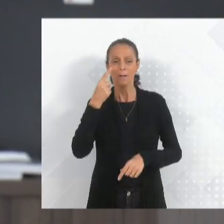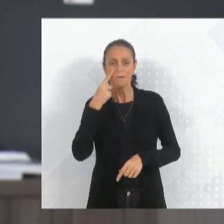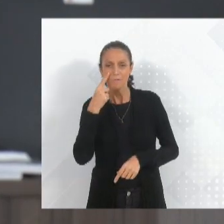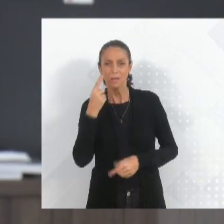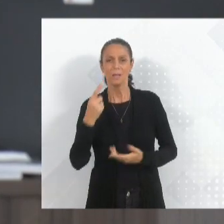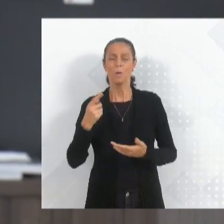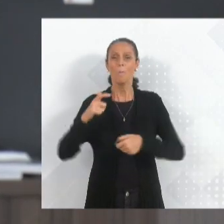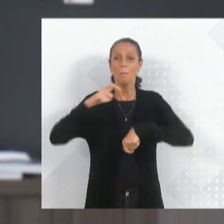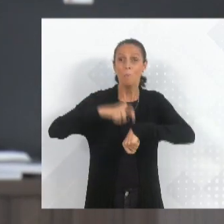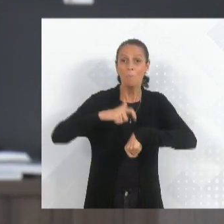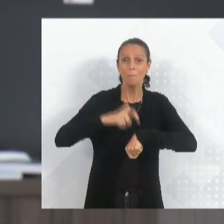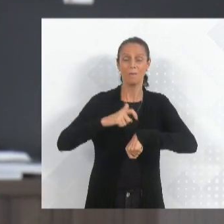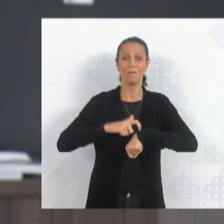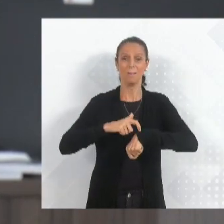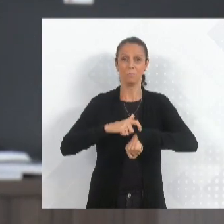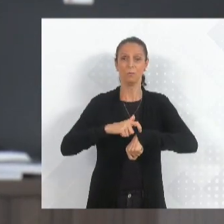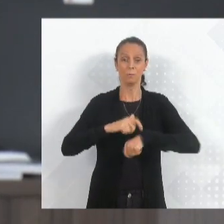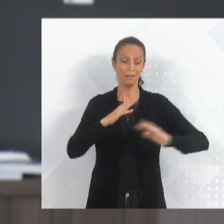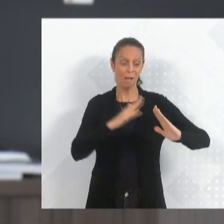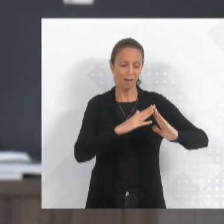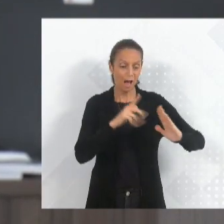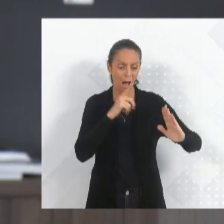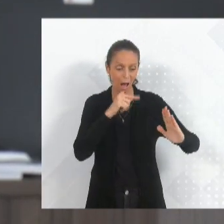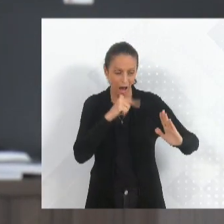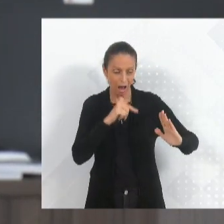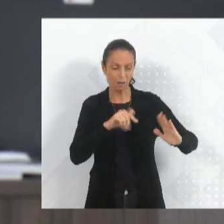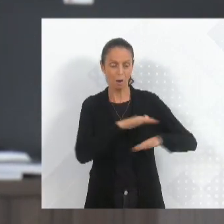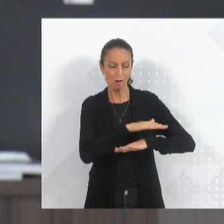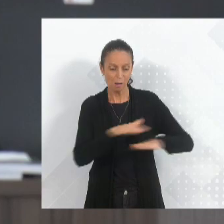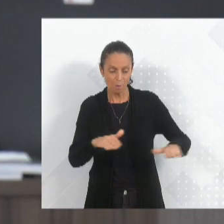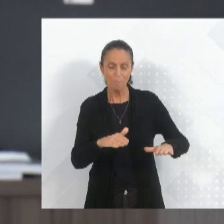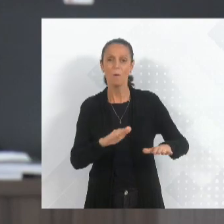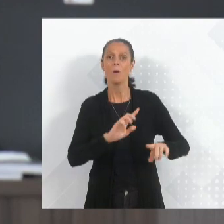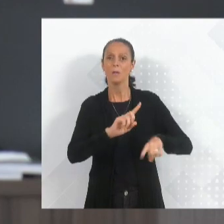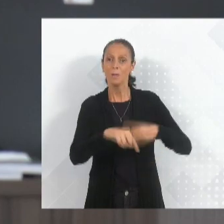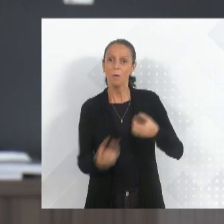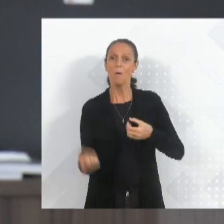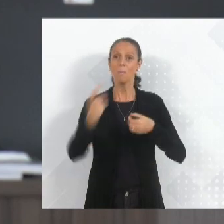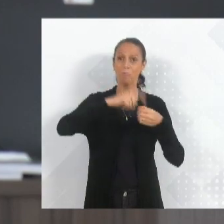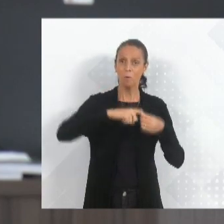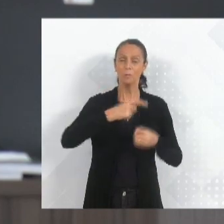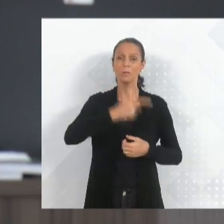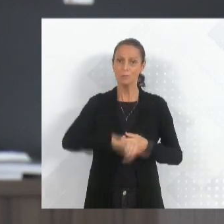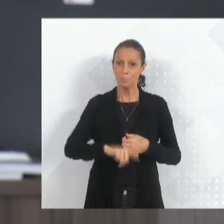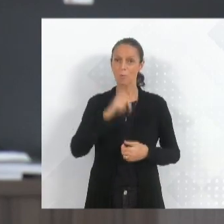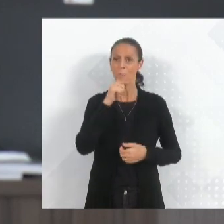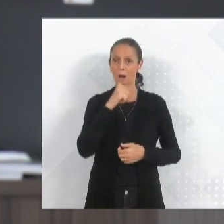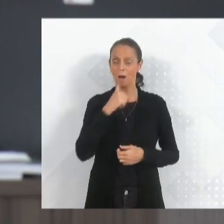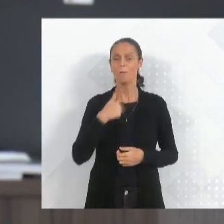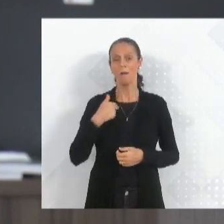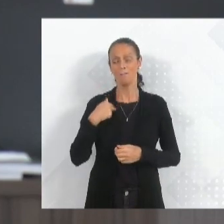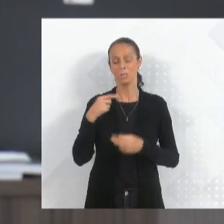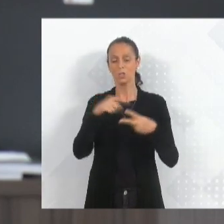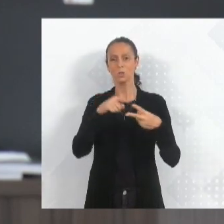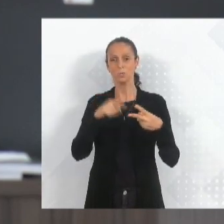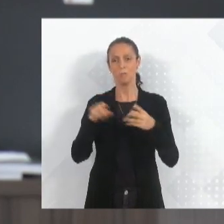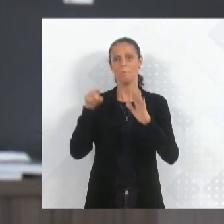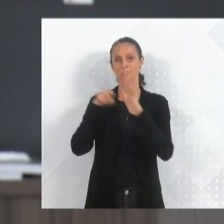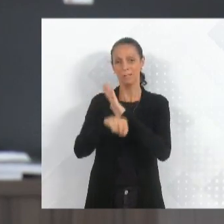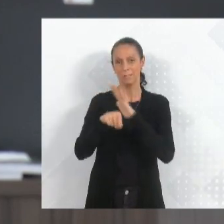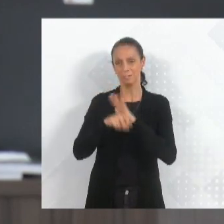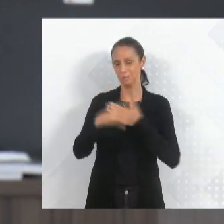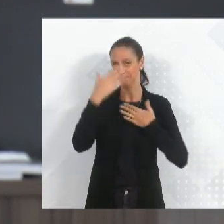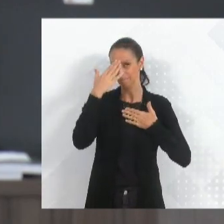o momento que termina a água e quando retorna novamente a água para o registro da família? Seriam essas minhas perguntas. Obrigada.